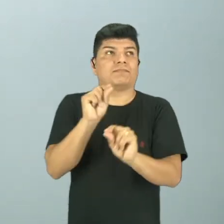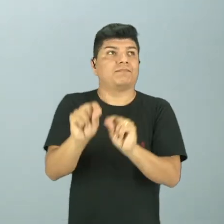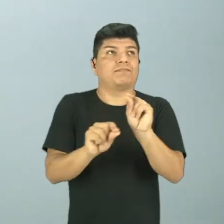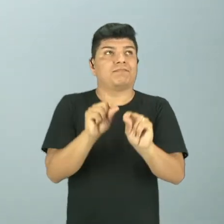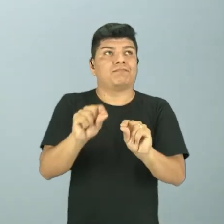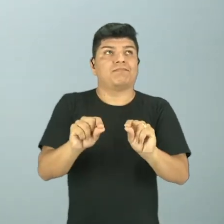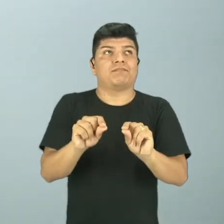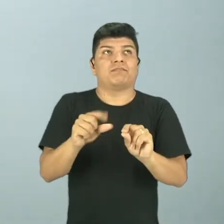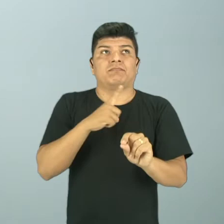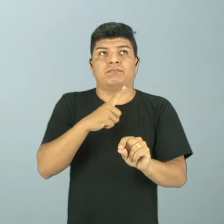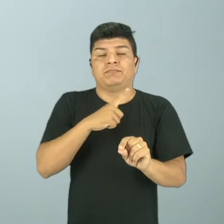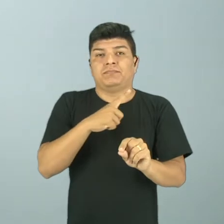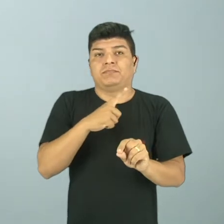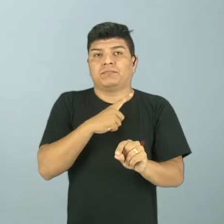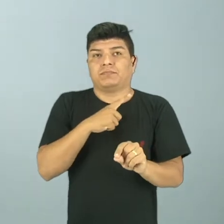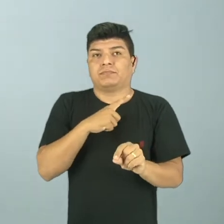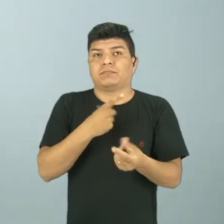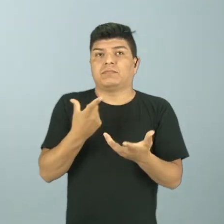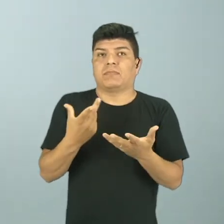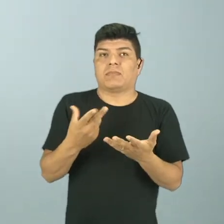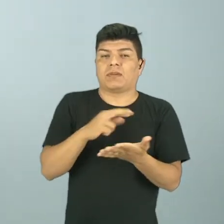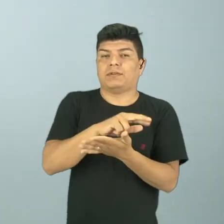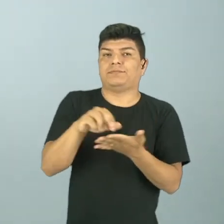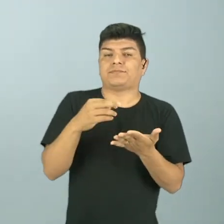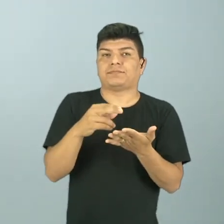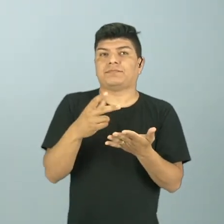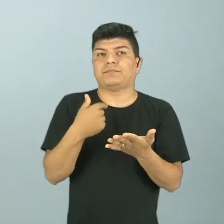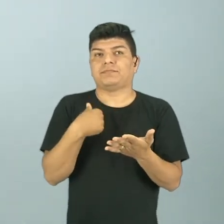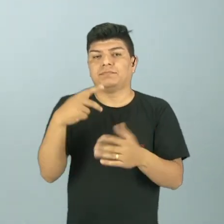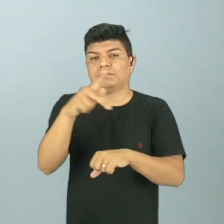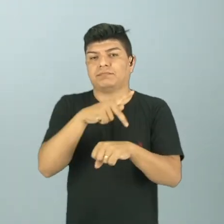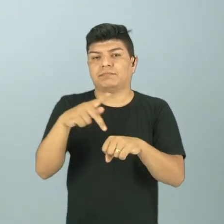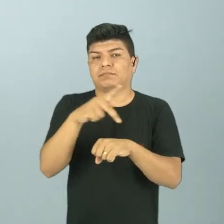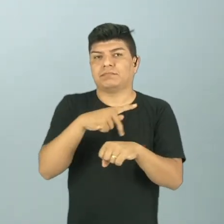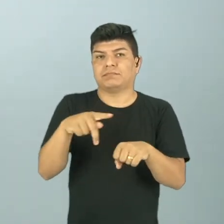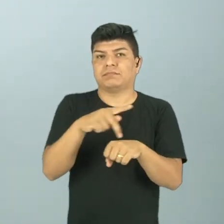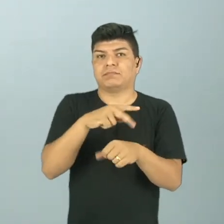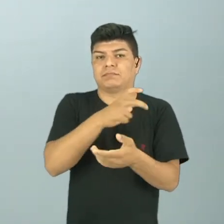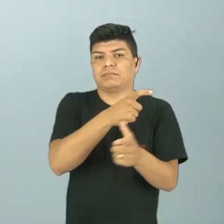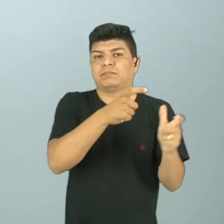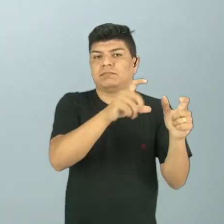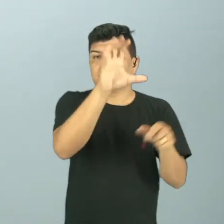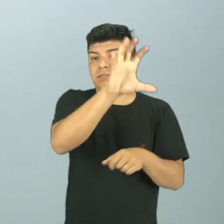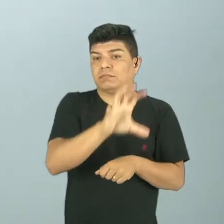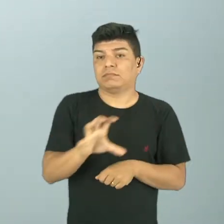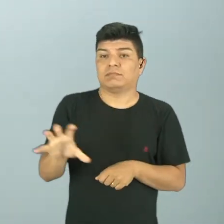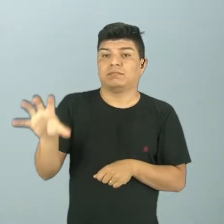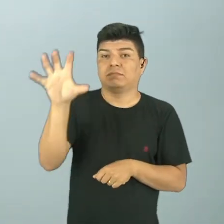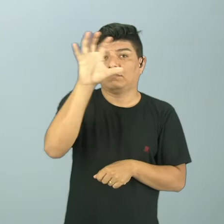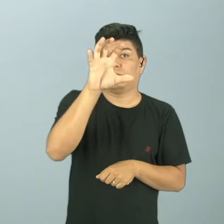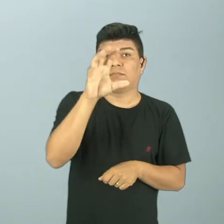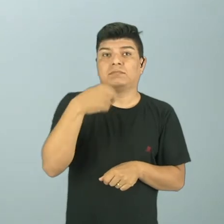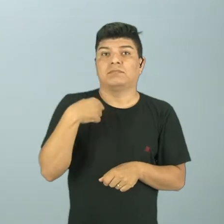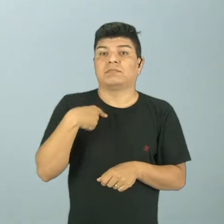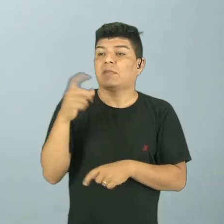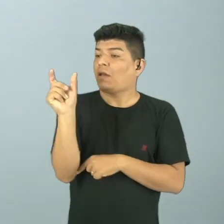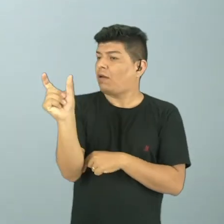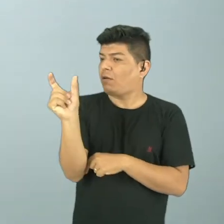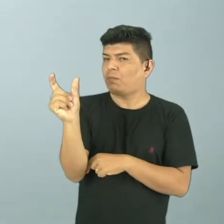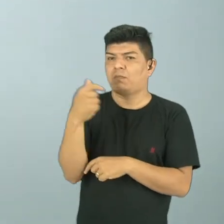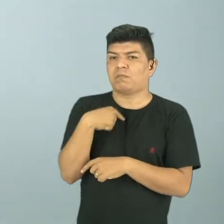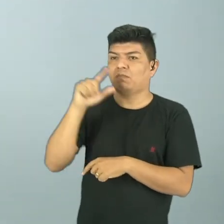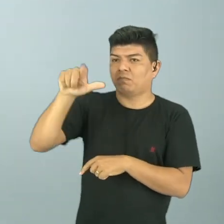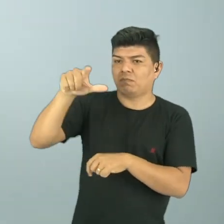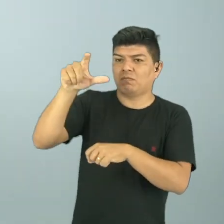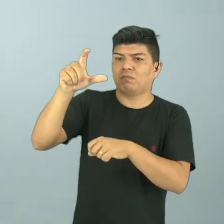que existem determinadas áreas do país, determinadas regiões do país que se falam palavras que na outra região